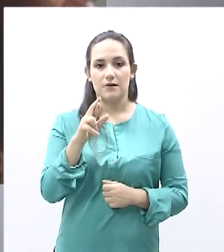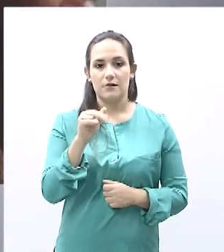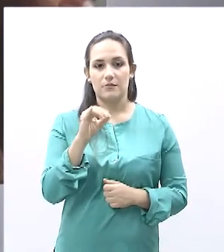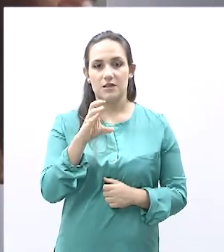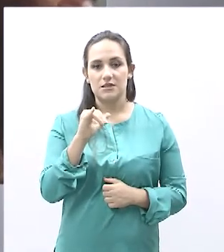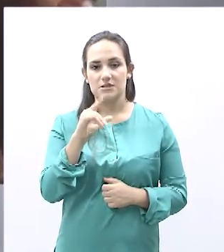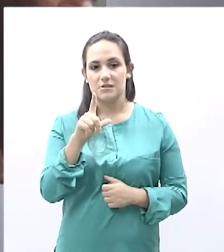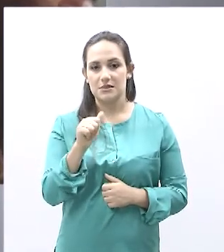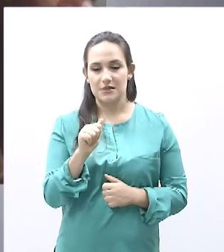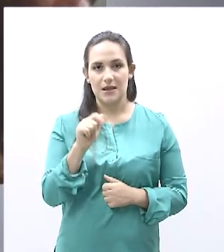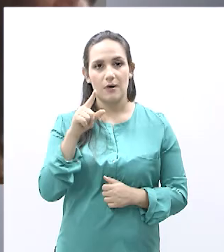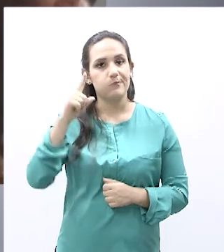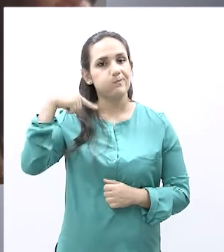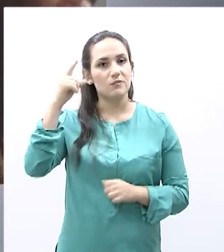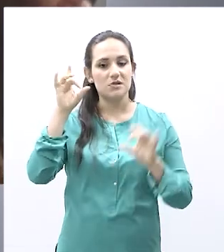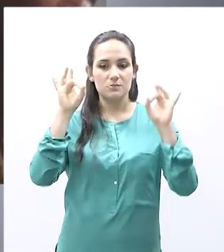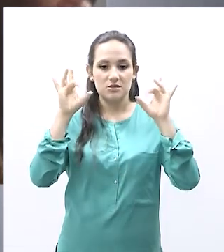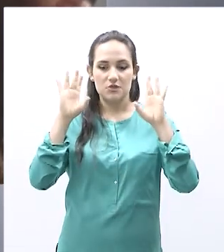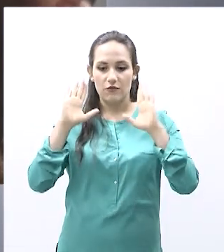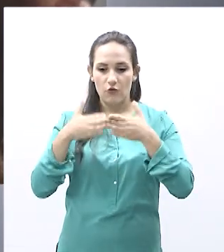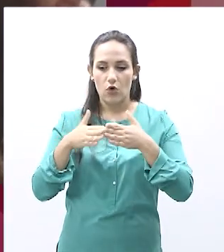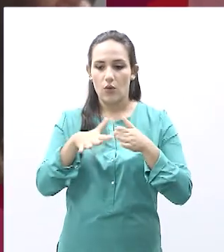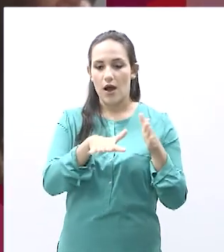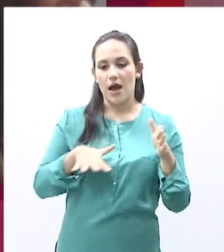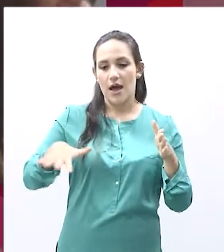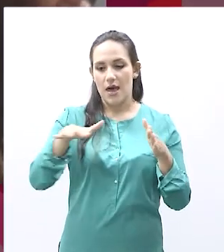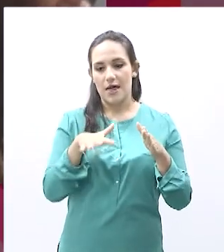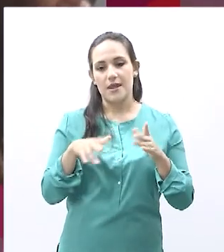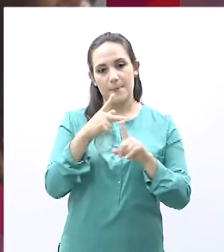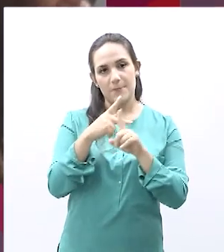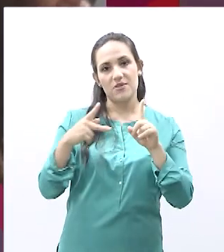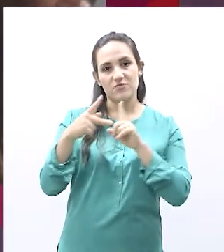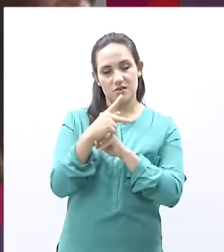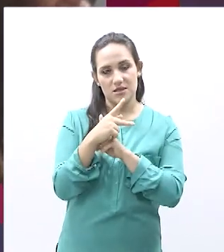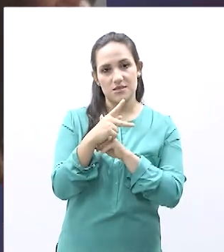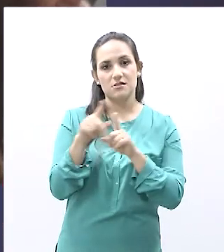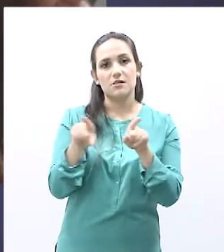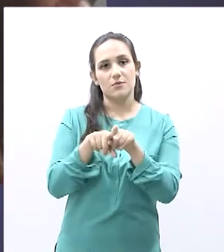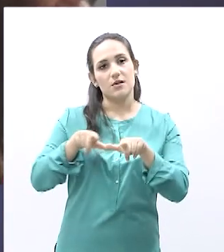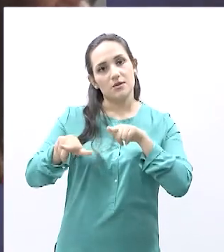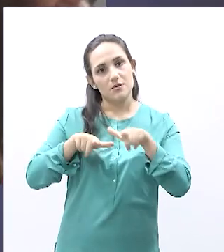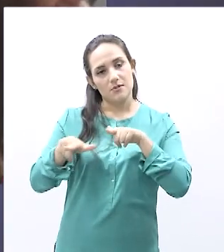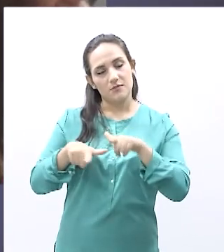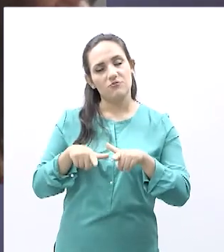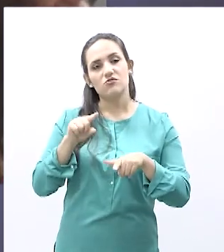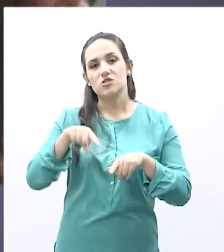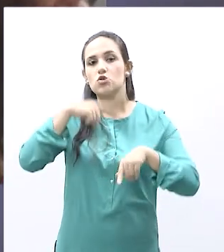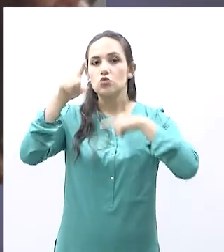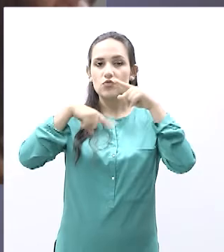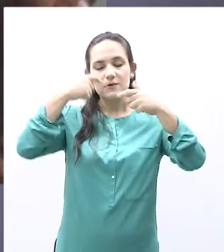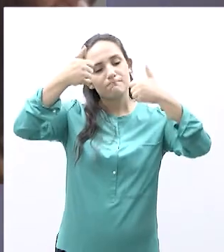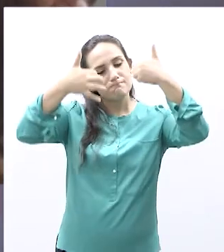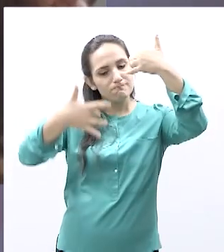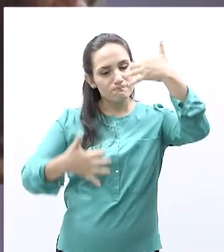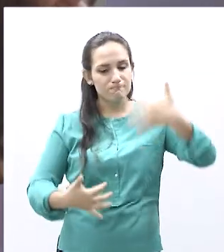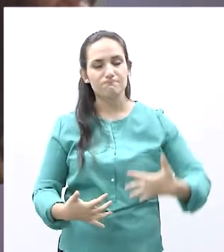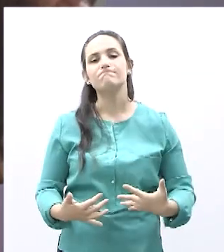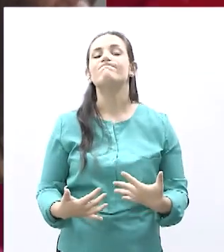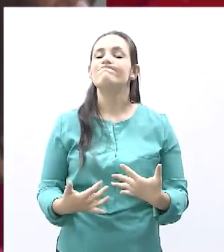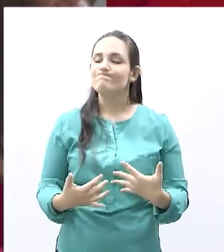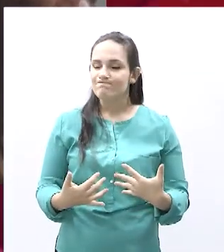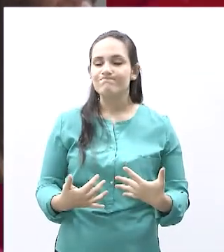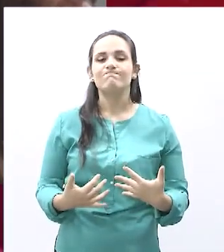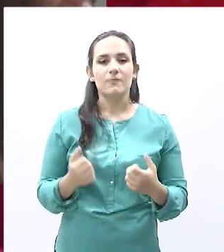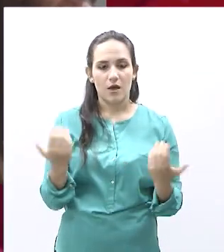Priscila Reis Reino, advogada especialista em direito previdenciário do trabalho, por tirar aqui as nossas dúvidas. O